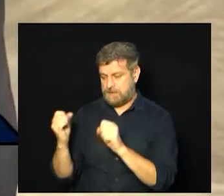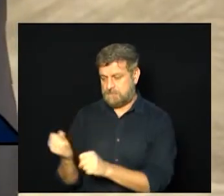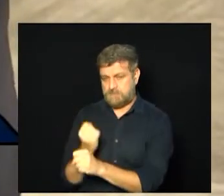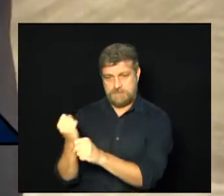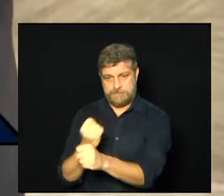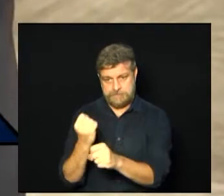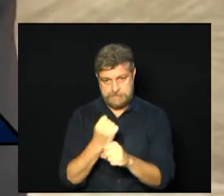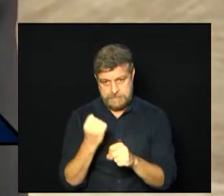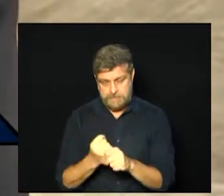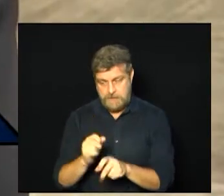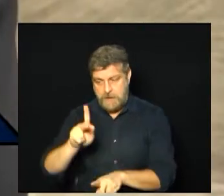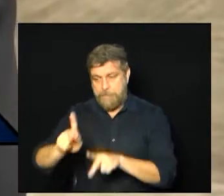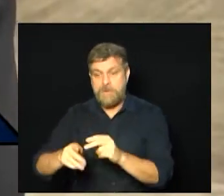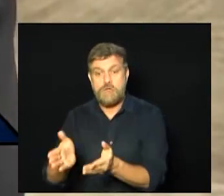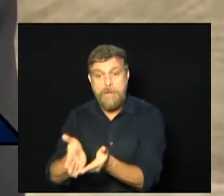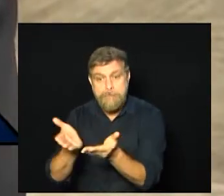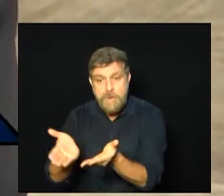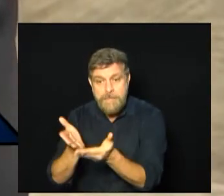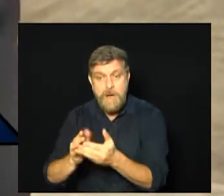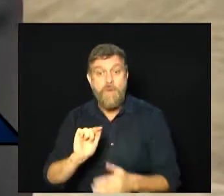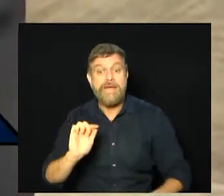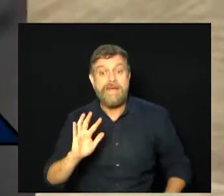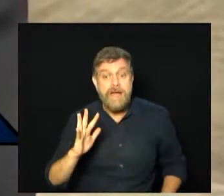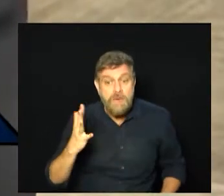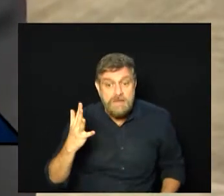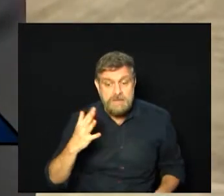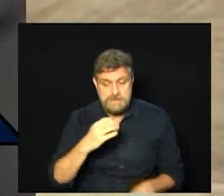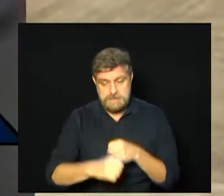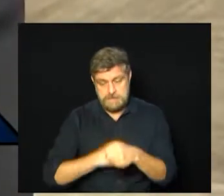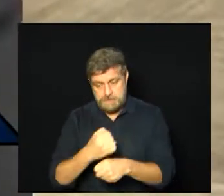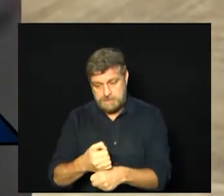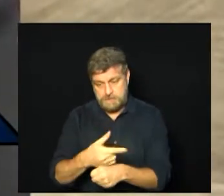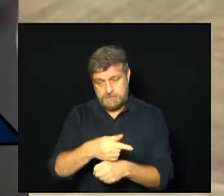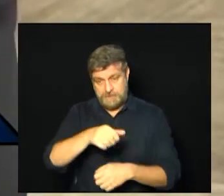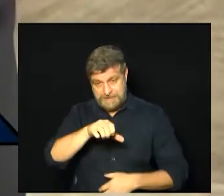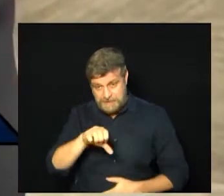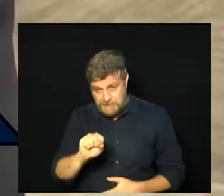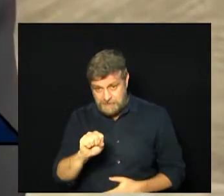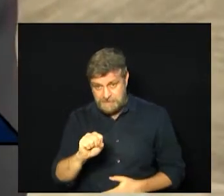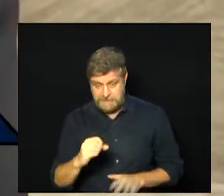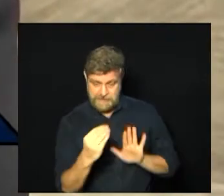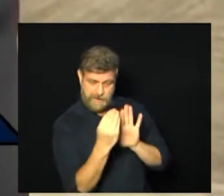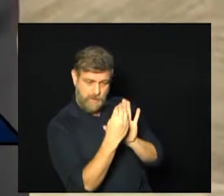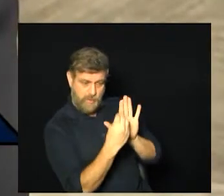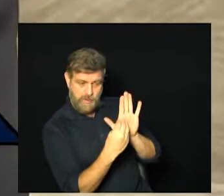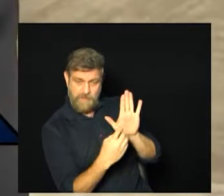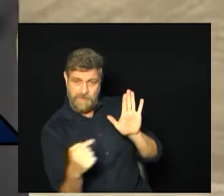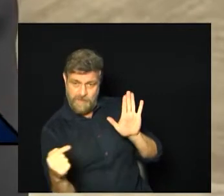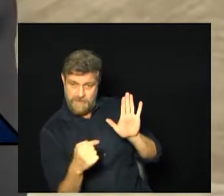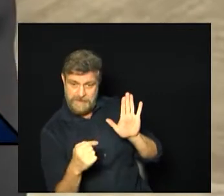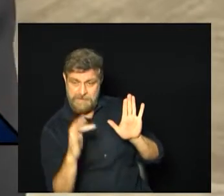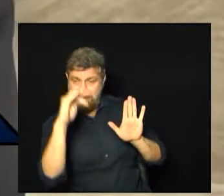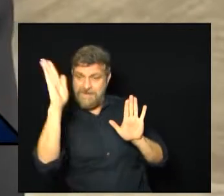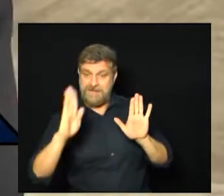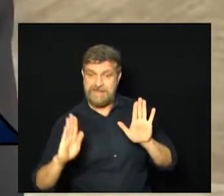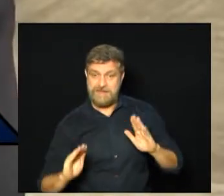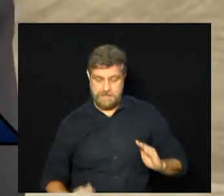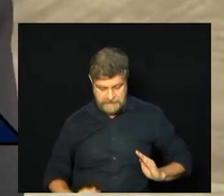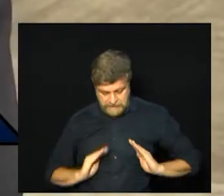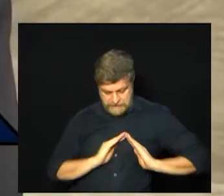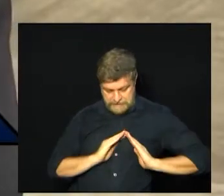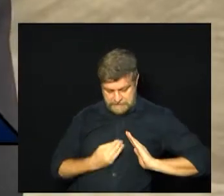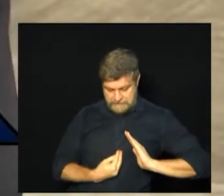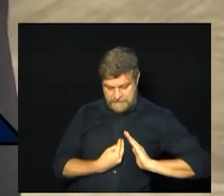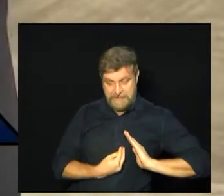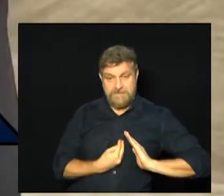de moradia popular. Acontece que em 2018 o programa que existia federal era o Minha Casa Minha Vida